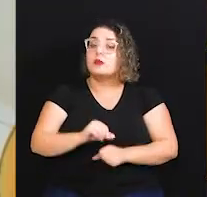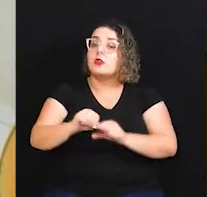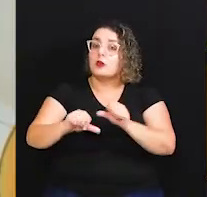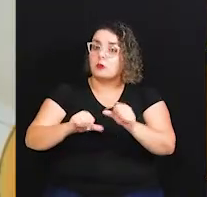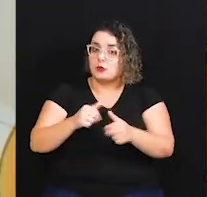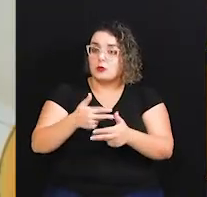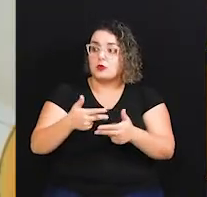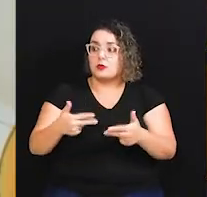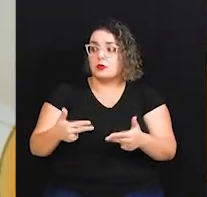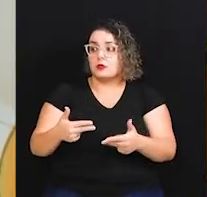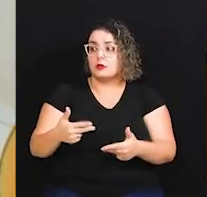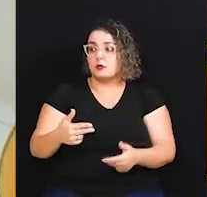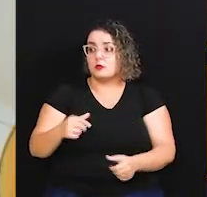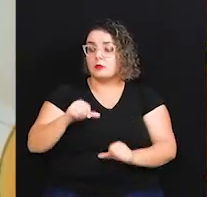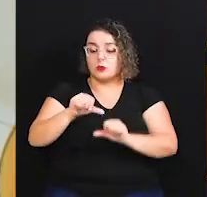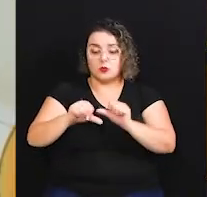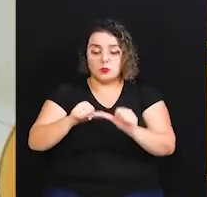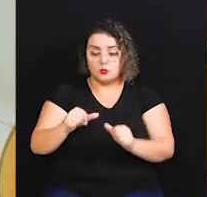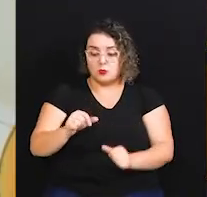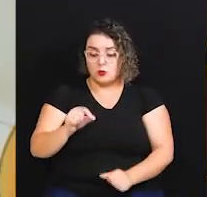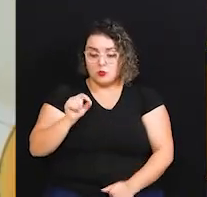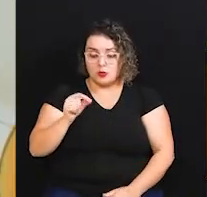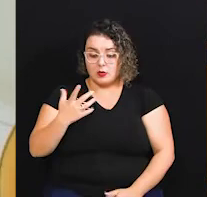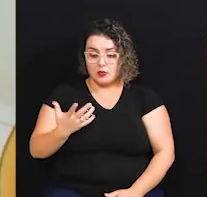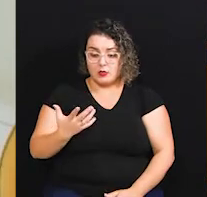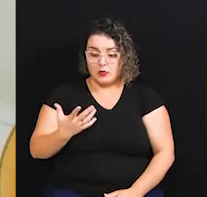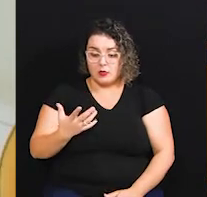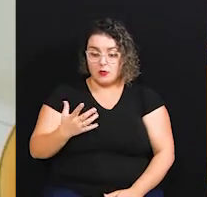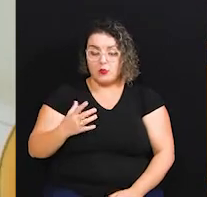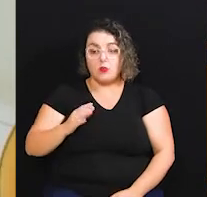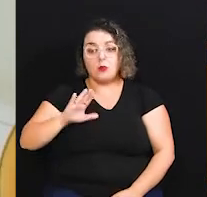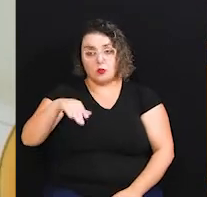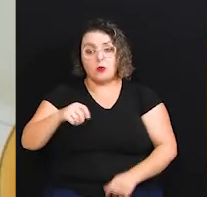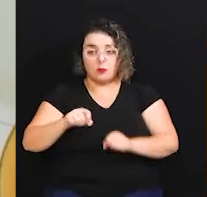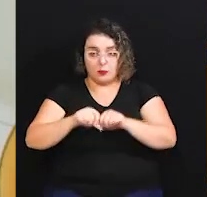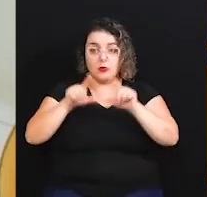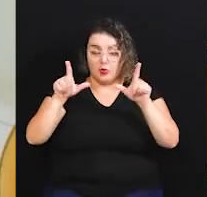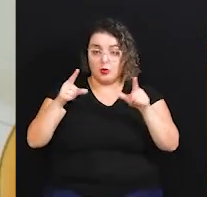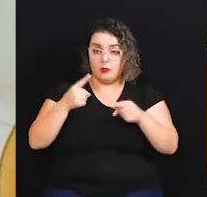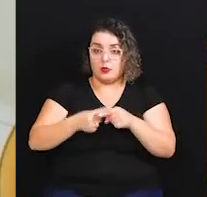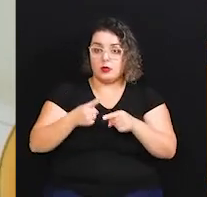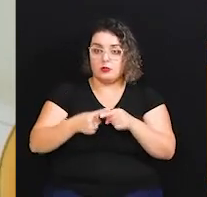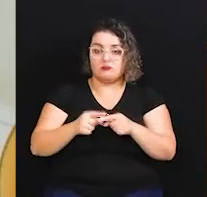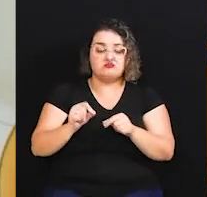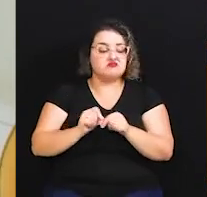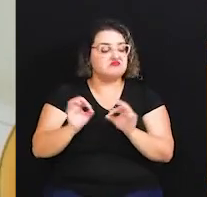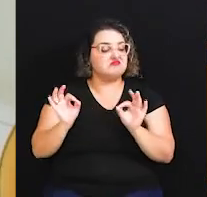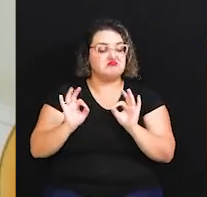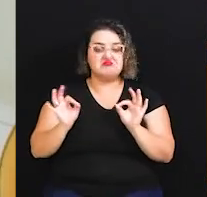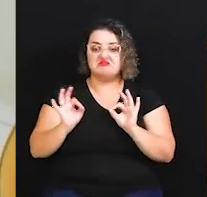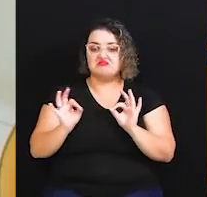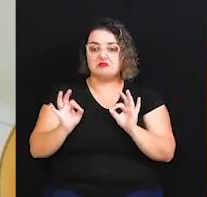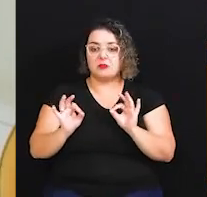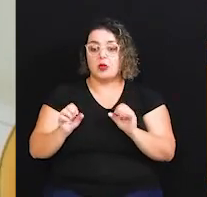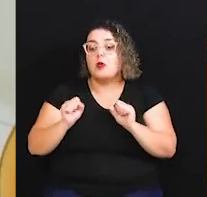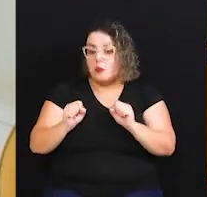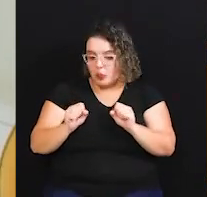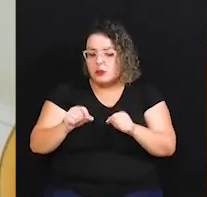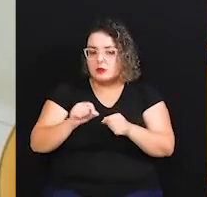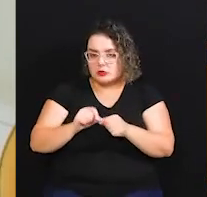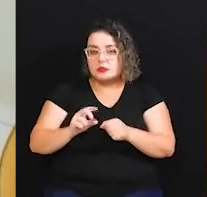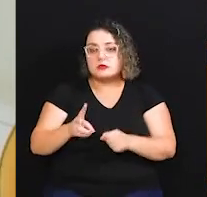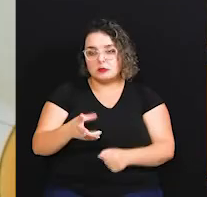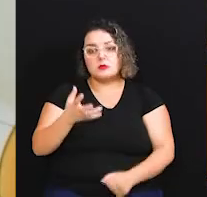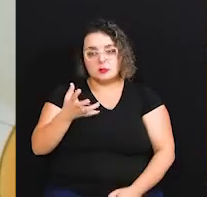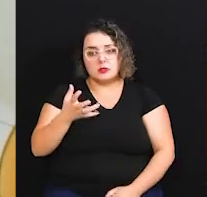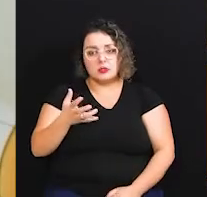Mudou muita coisa. Mudou assim, até quando eu acordo, sabe? Porque antes eu não fazia nada e eu posso fazer alguma coisa